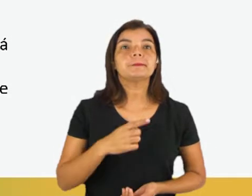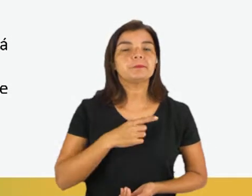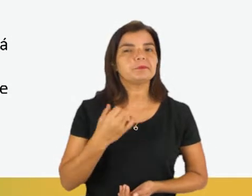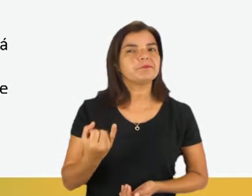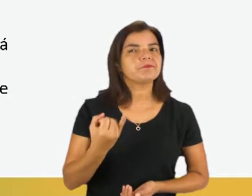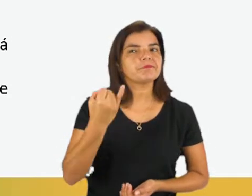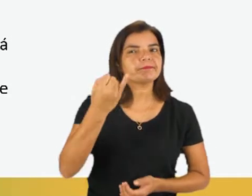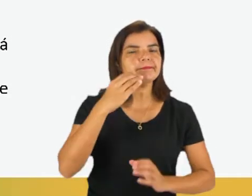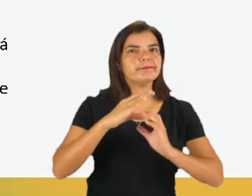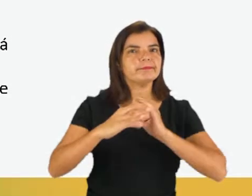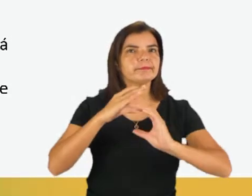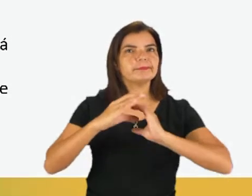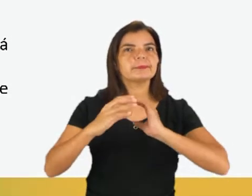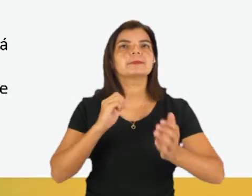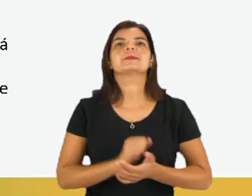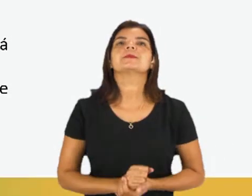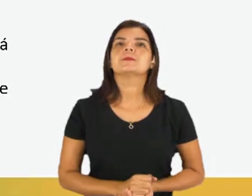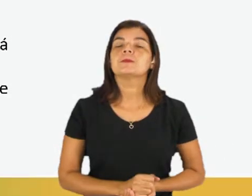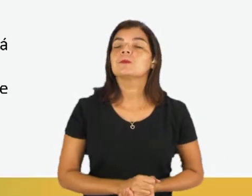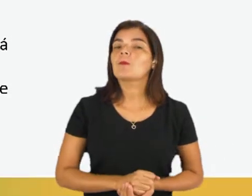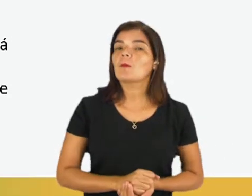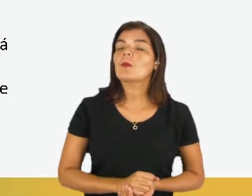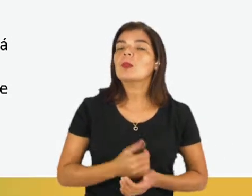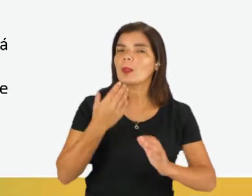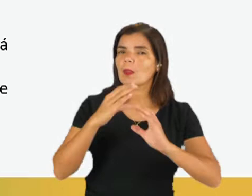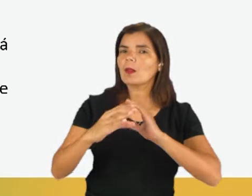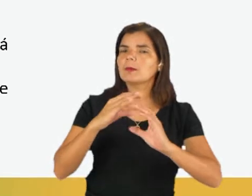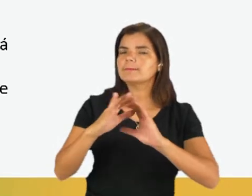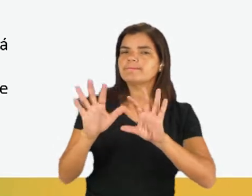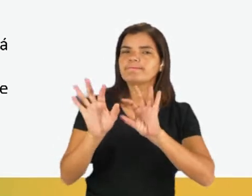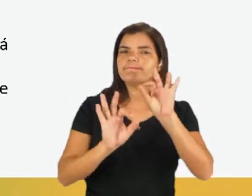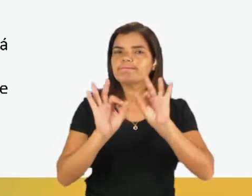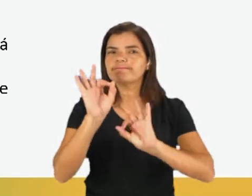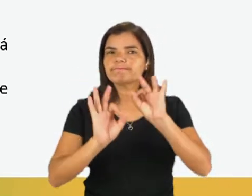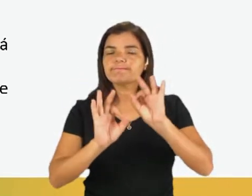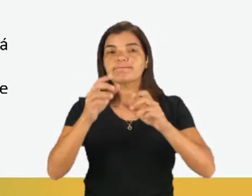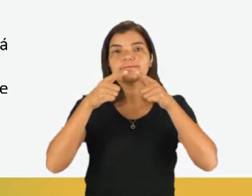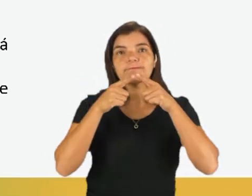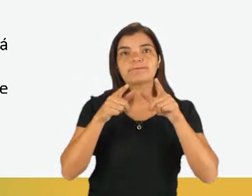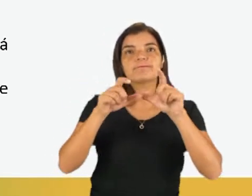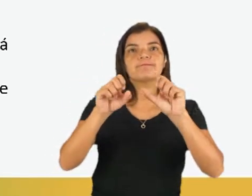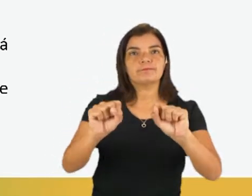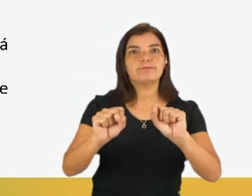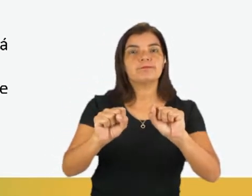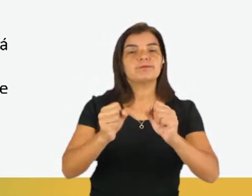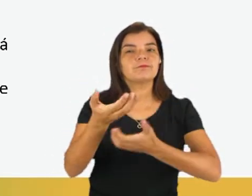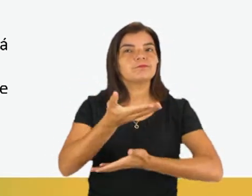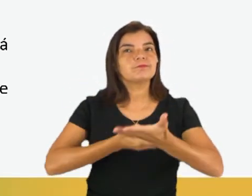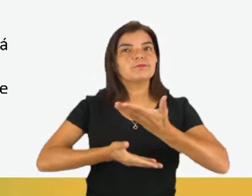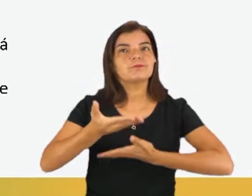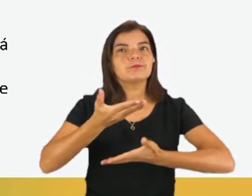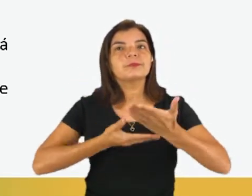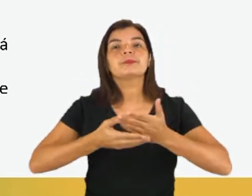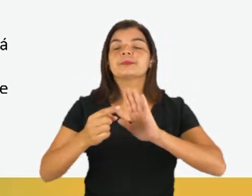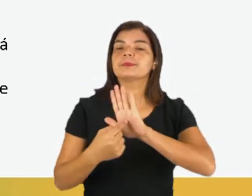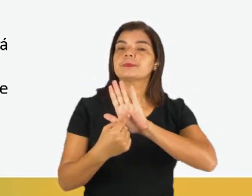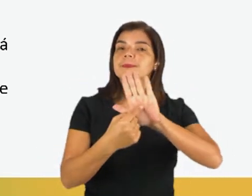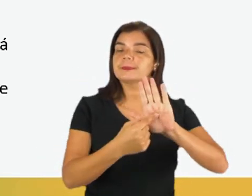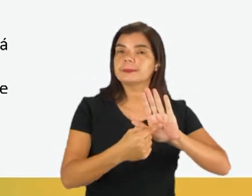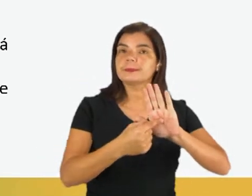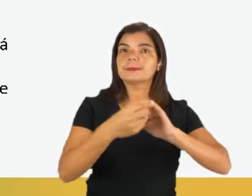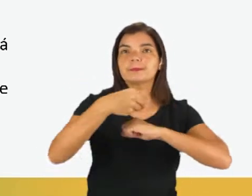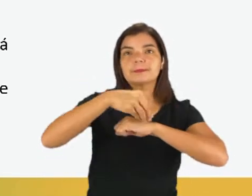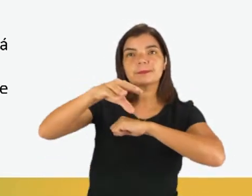Elementos da comunicação. A comunicação está associada à linguagem e interação de forma